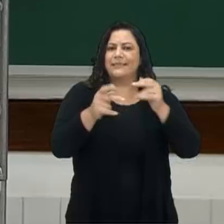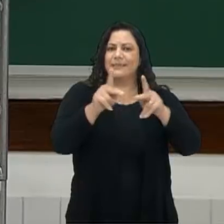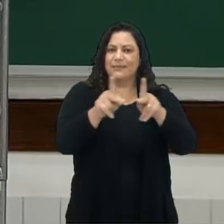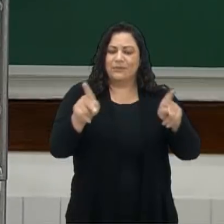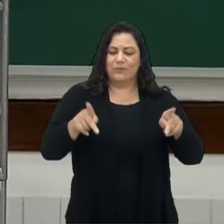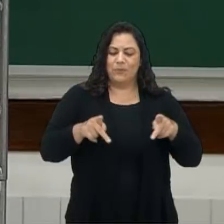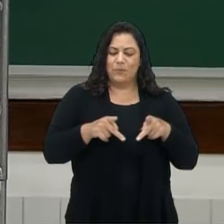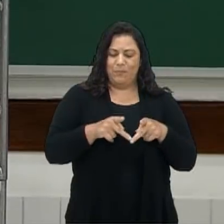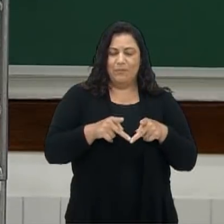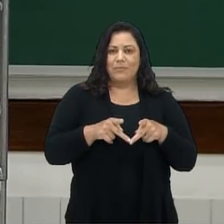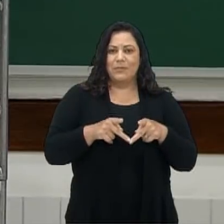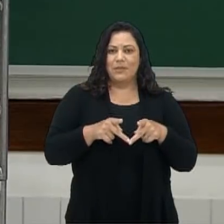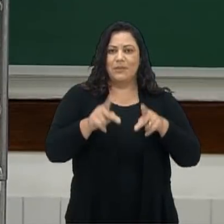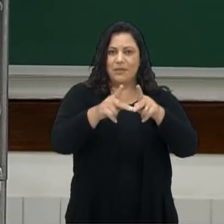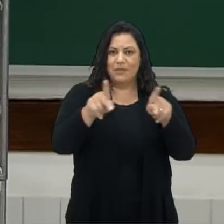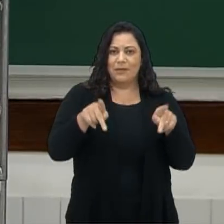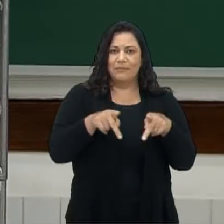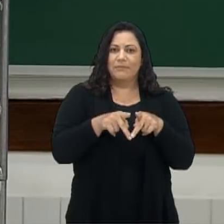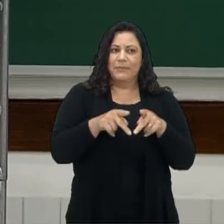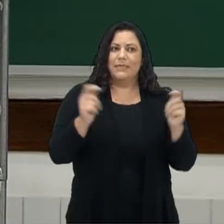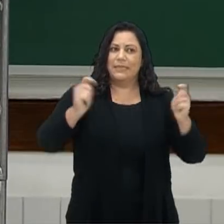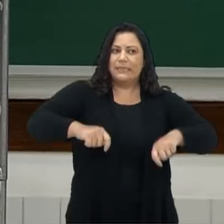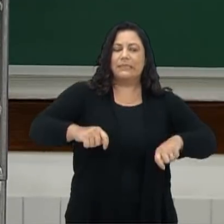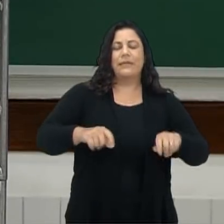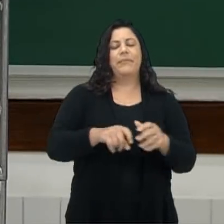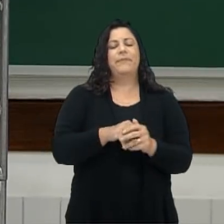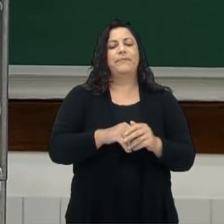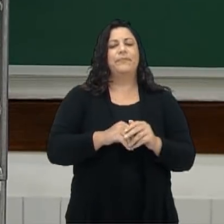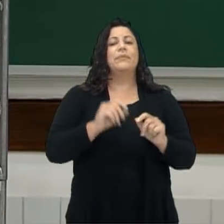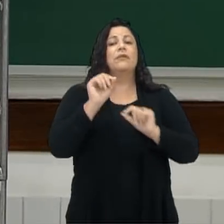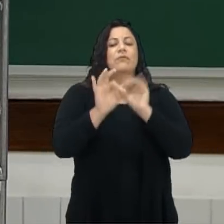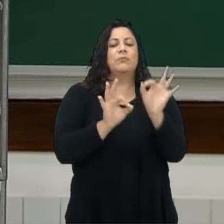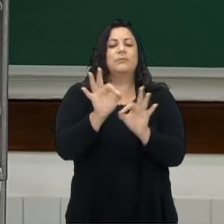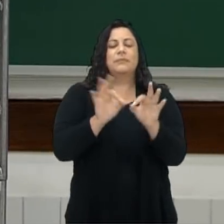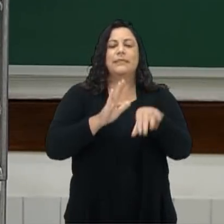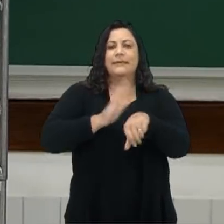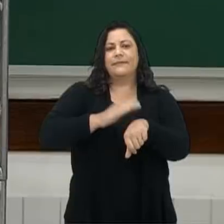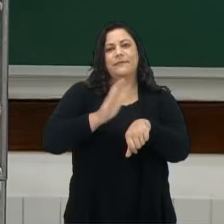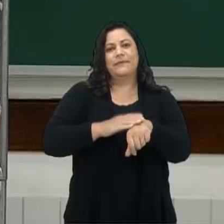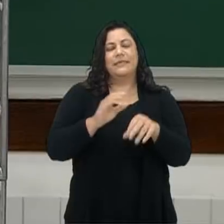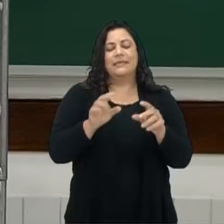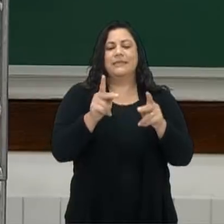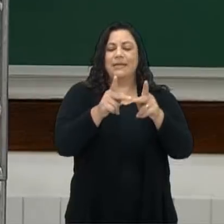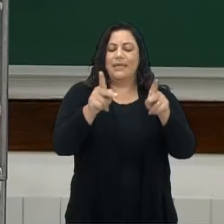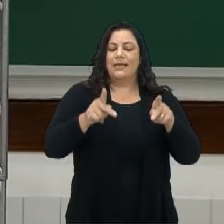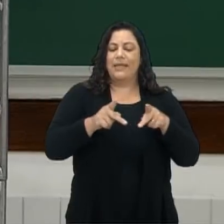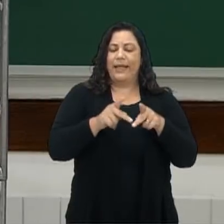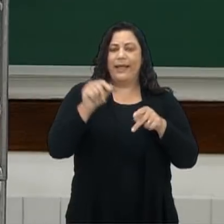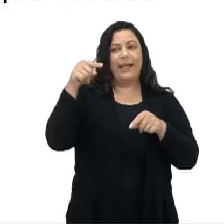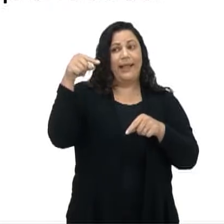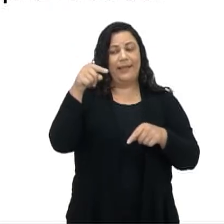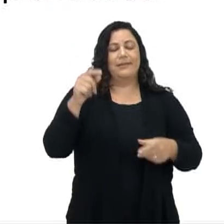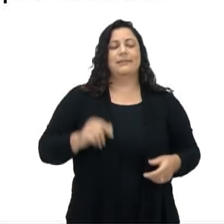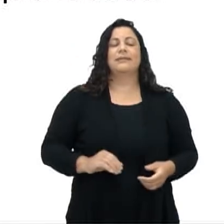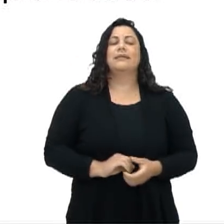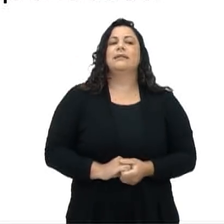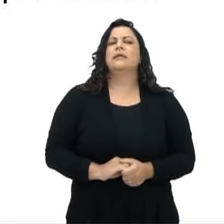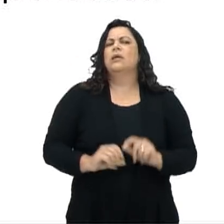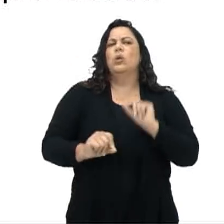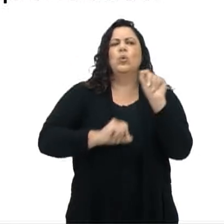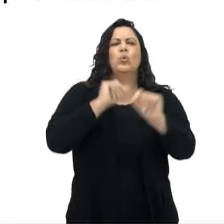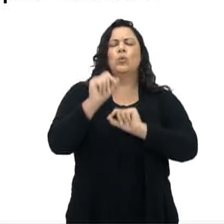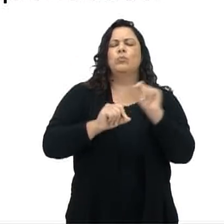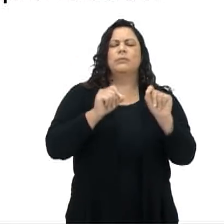de gráfico de setores. Então hoje nós vamos aprender a construir este gráfico aqui, ok? Como que funciona o gráfico de